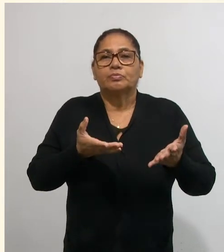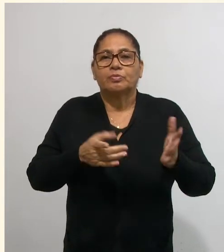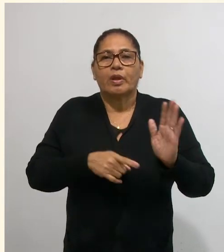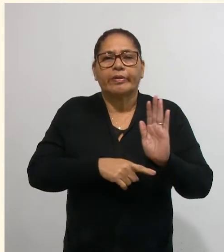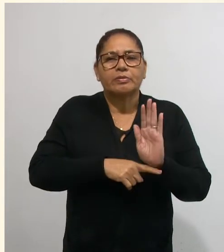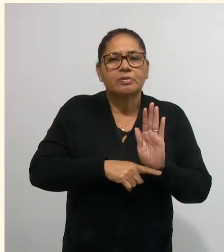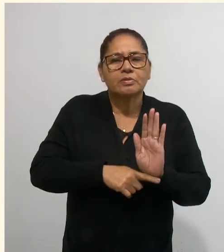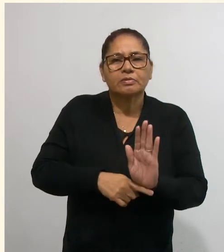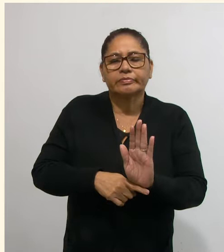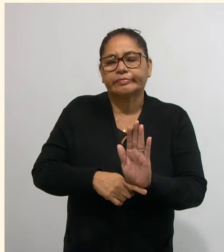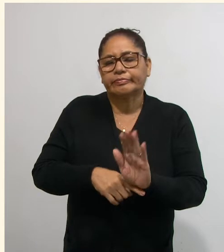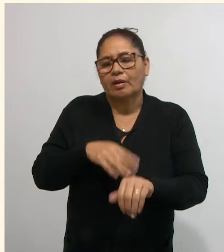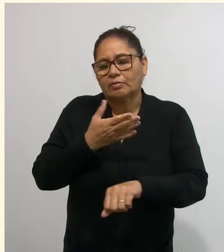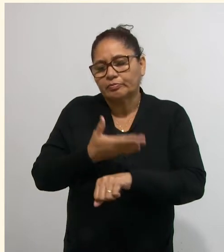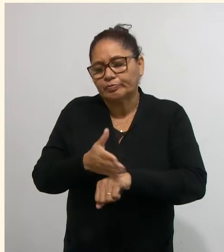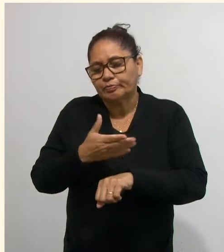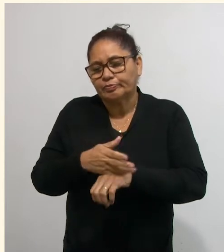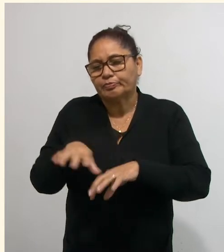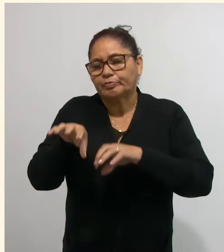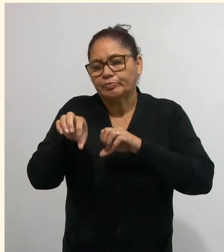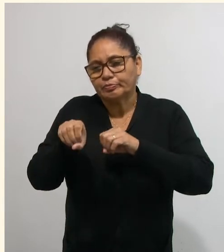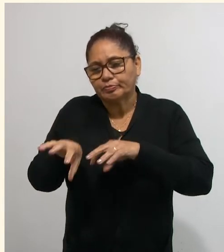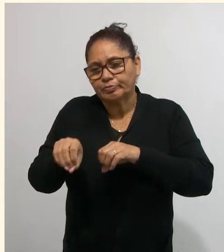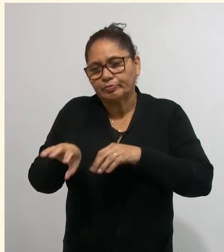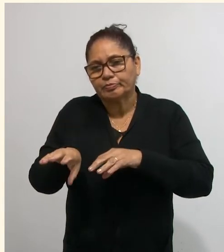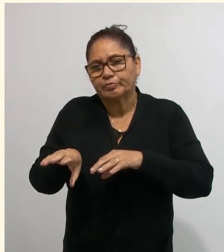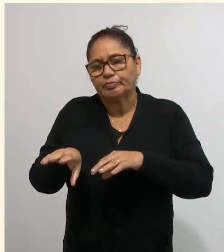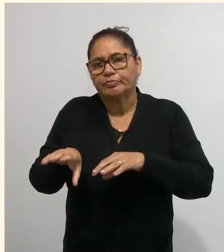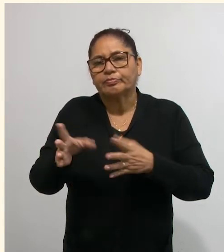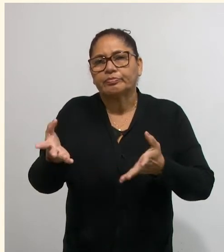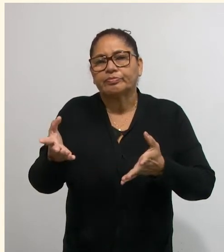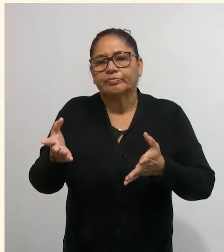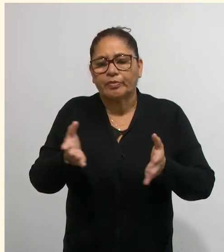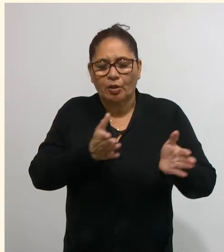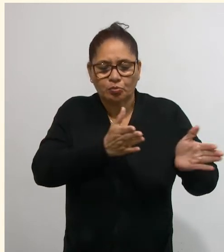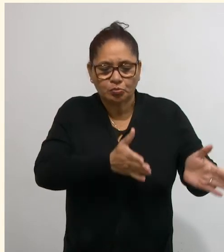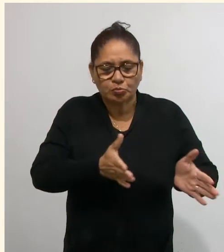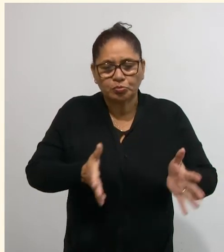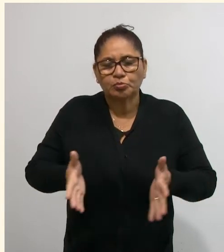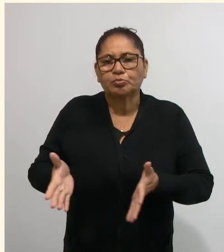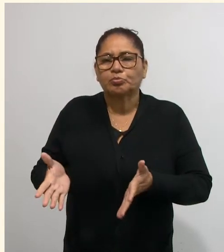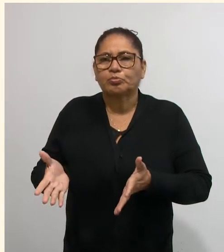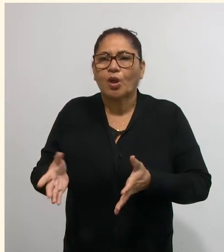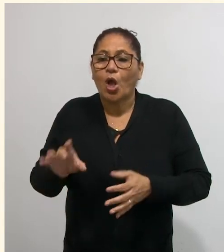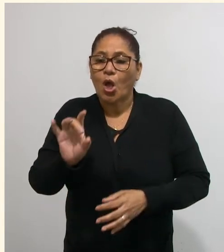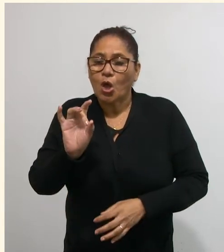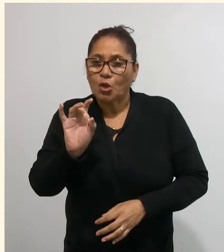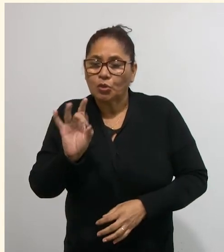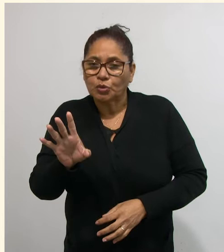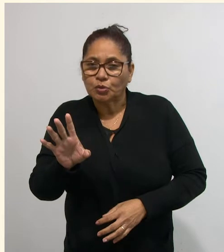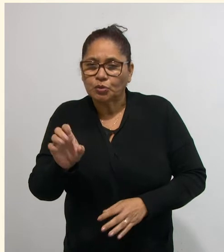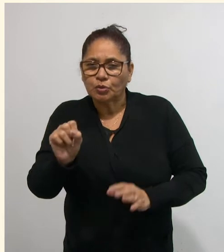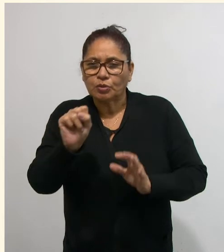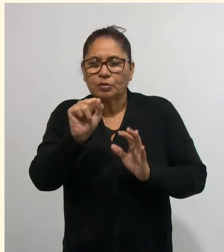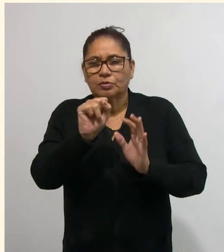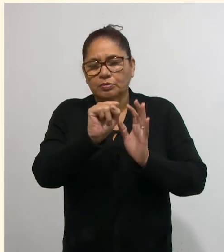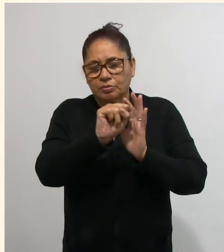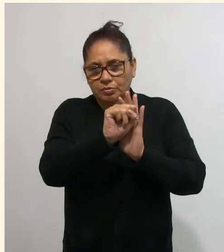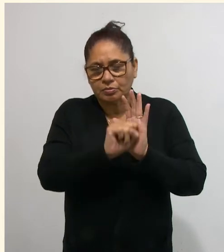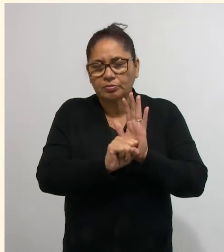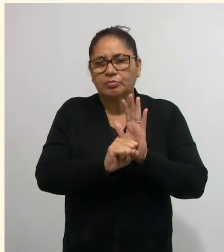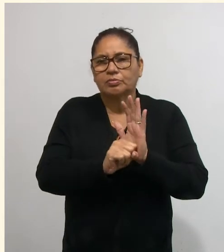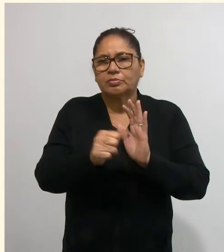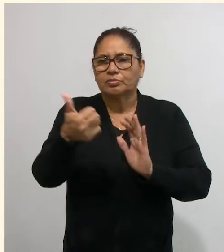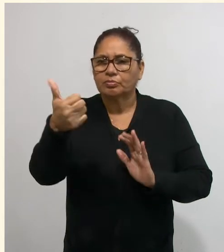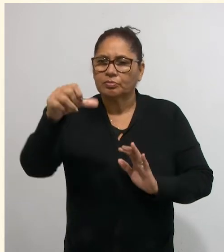as práticas educativas, a educação na Idade Moderna. E somente no final do século XIX que